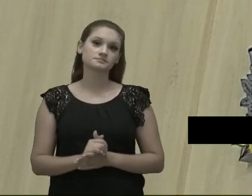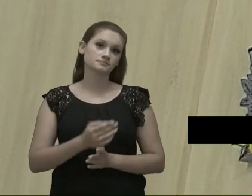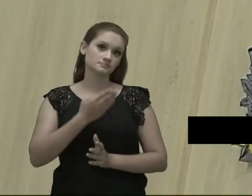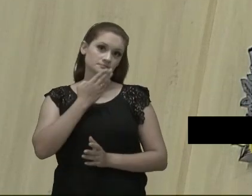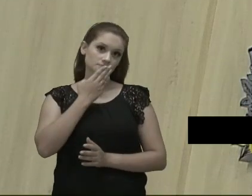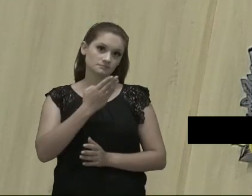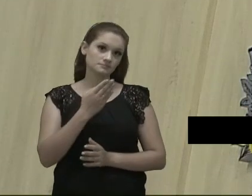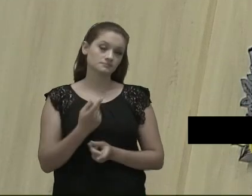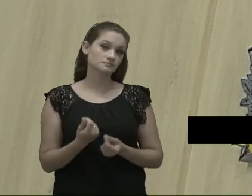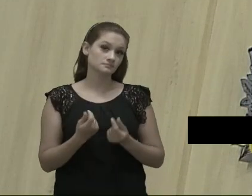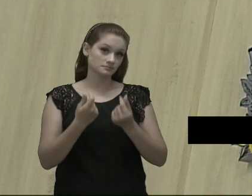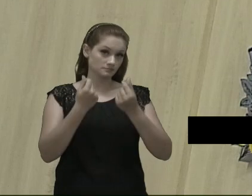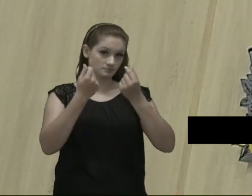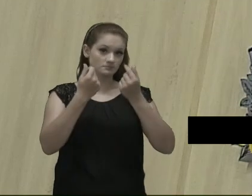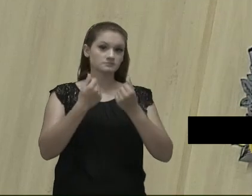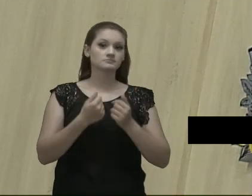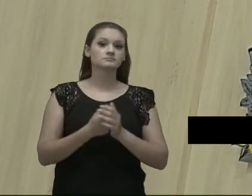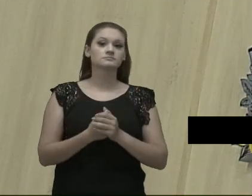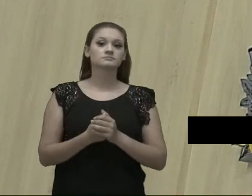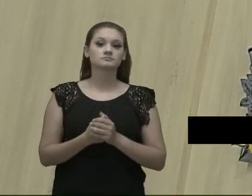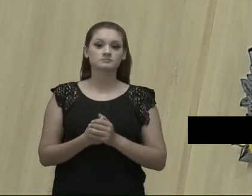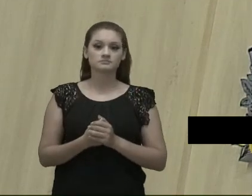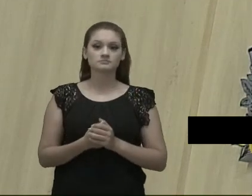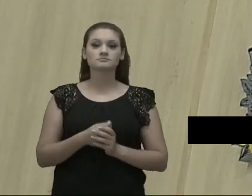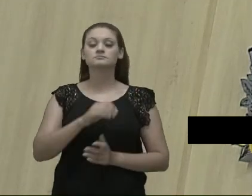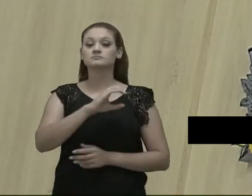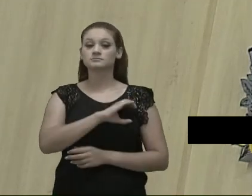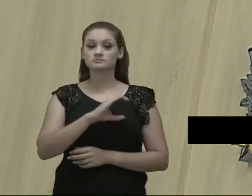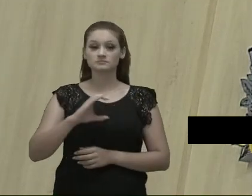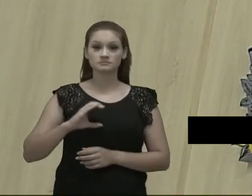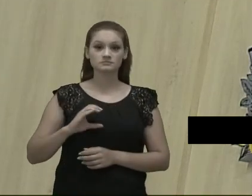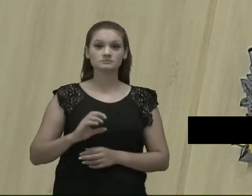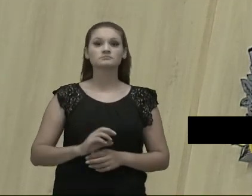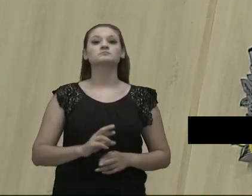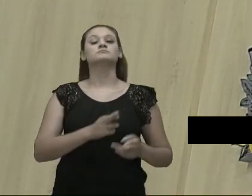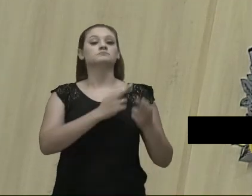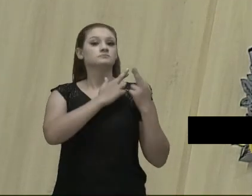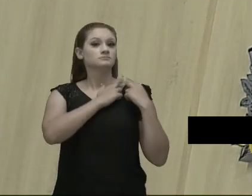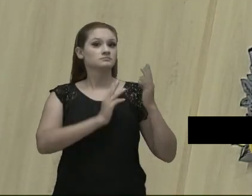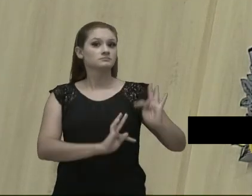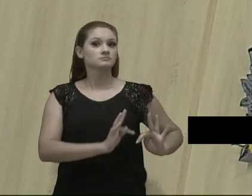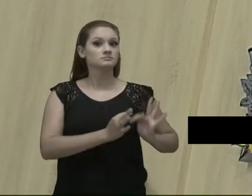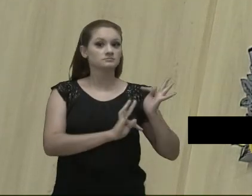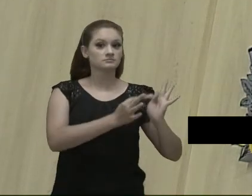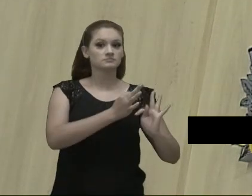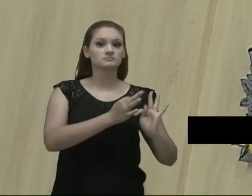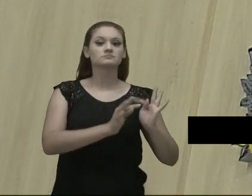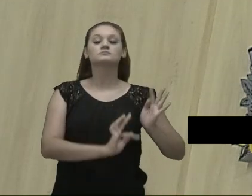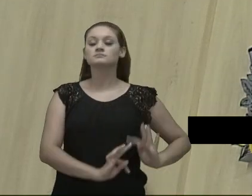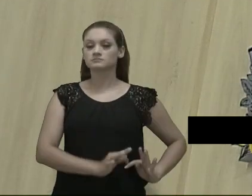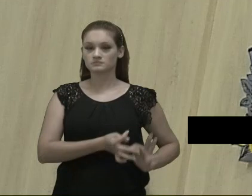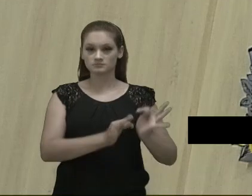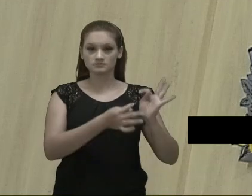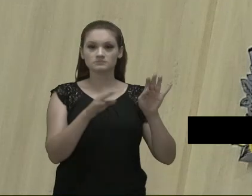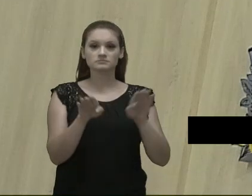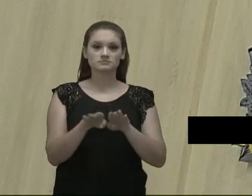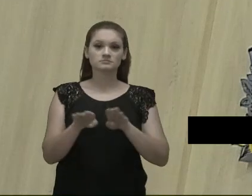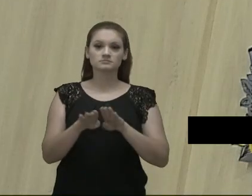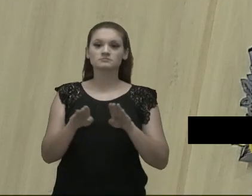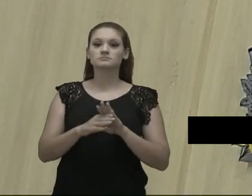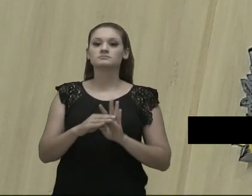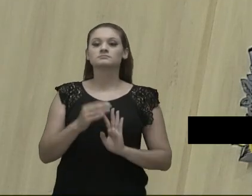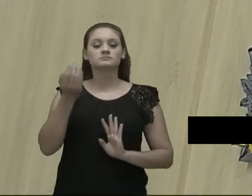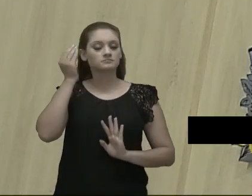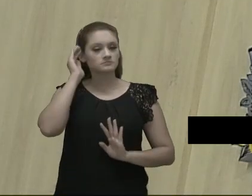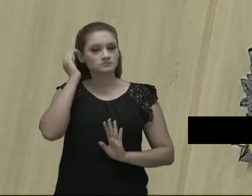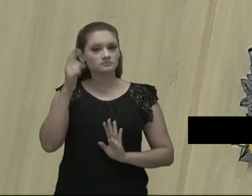vou solicitar o valor salarial do coordenador, do responsável técnico e também dos técnicos, tá? Para que a gente tenha esses